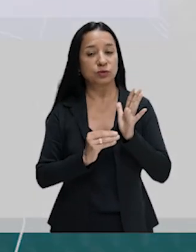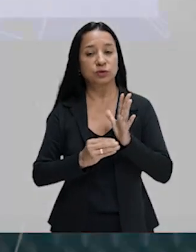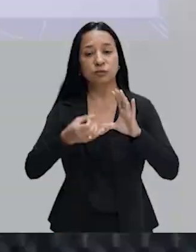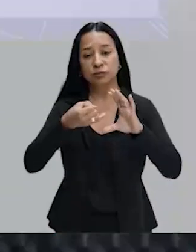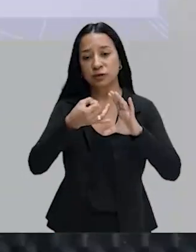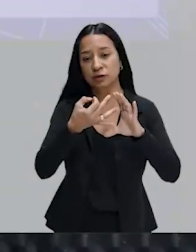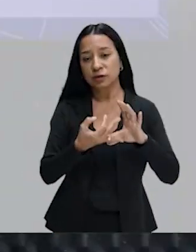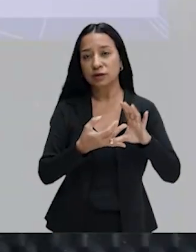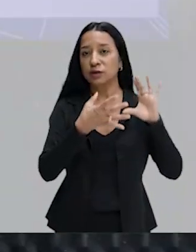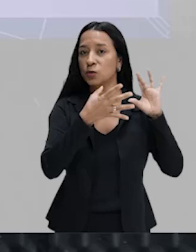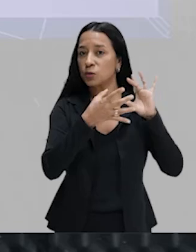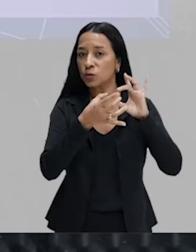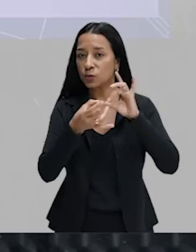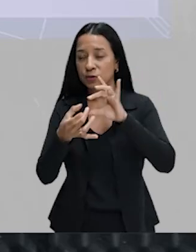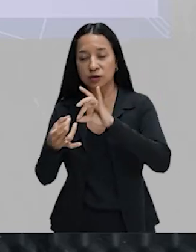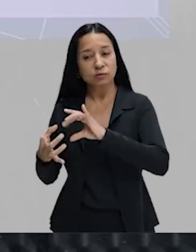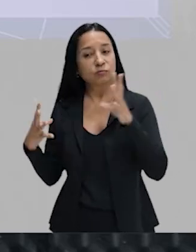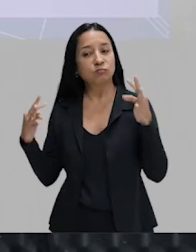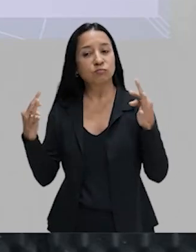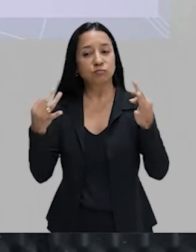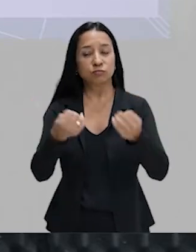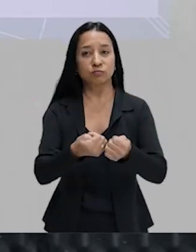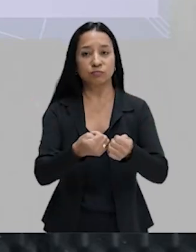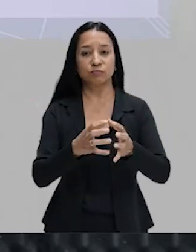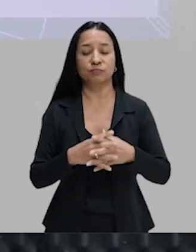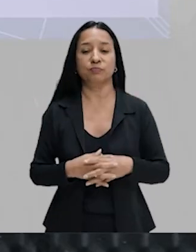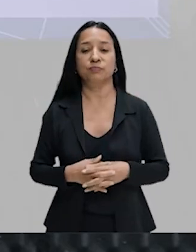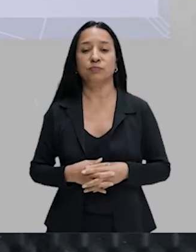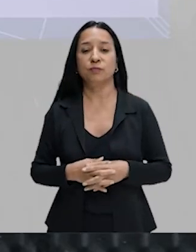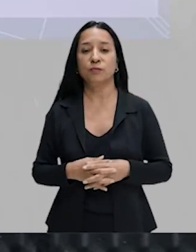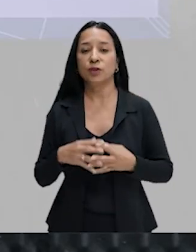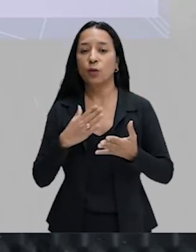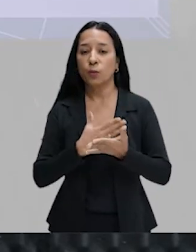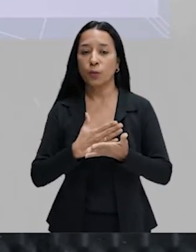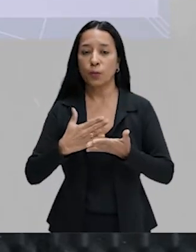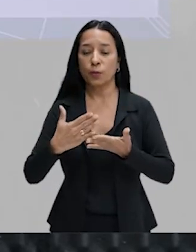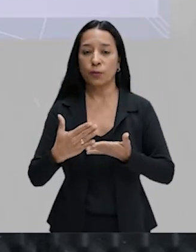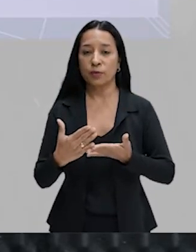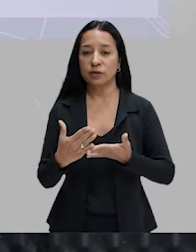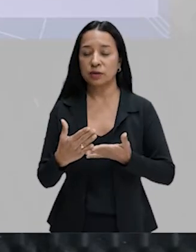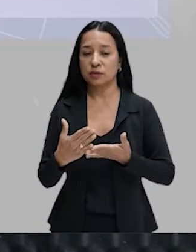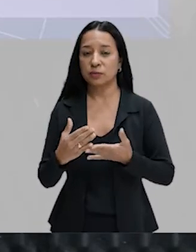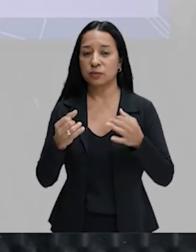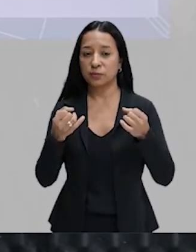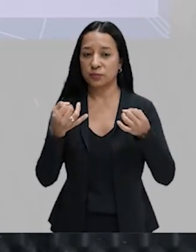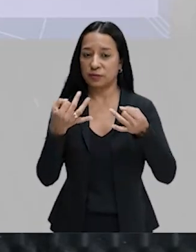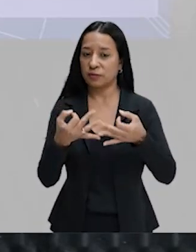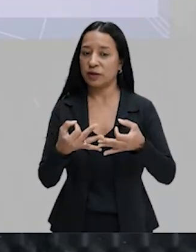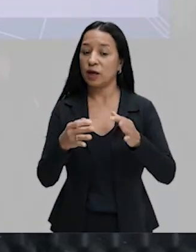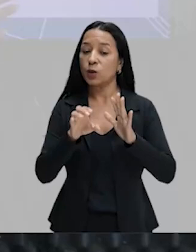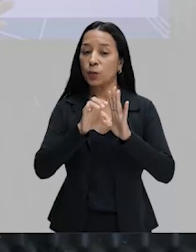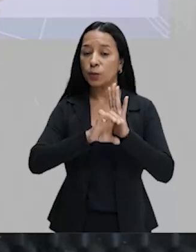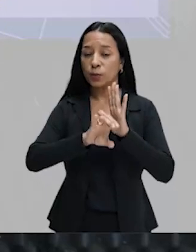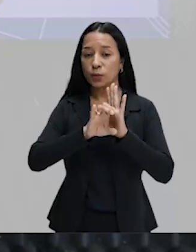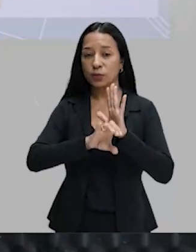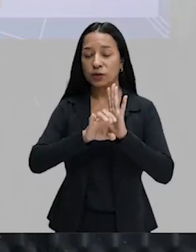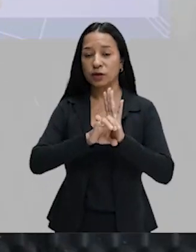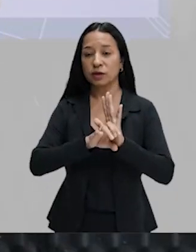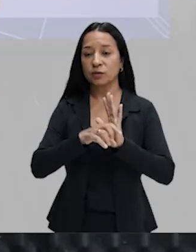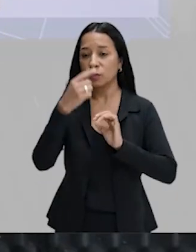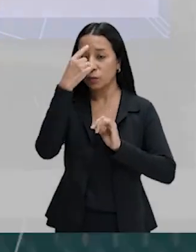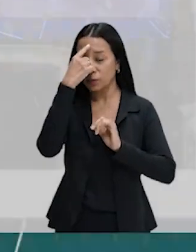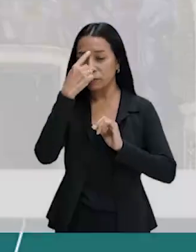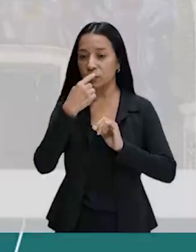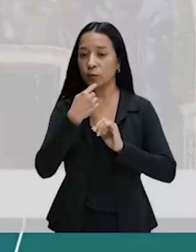características e contextualizando tudo, tá certo? Então vamos começar falando sobre o conceito. Mais uma